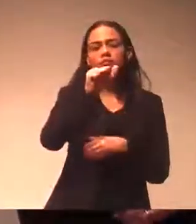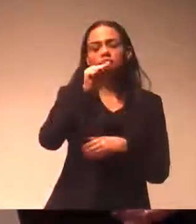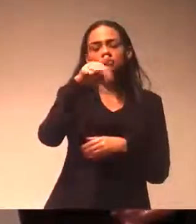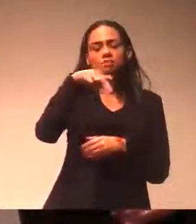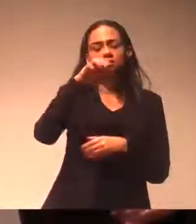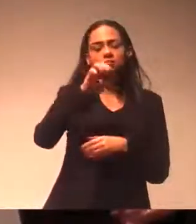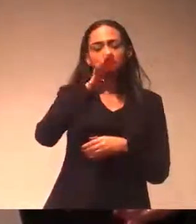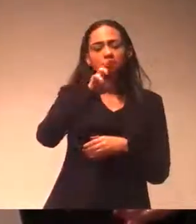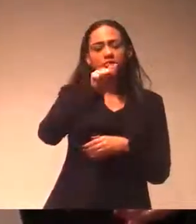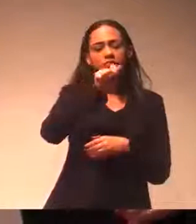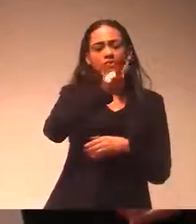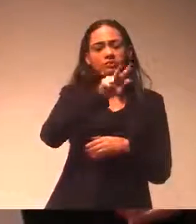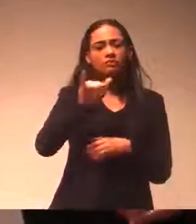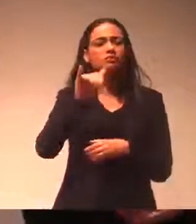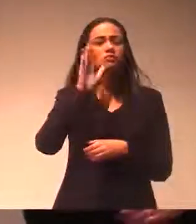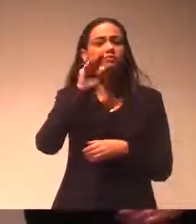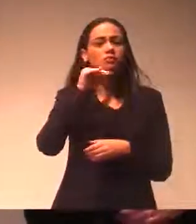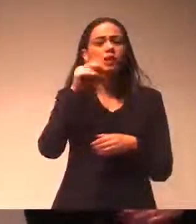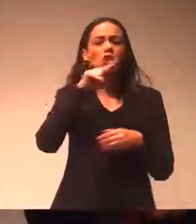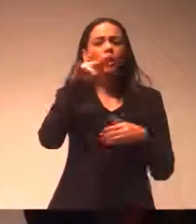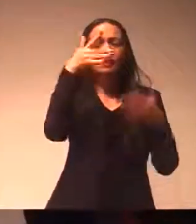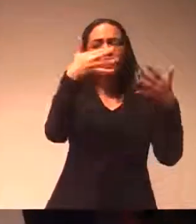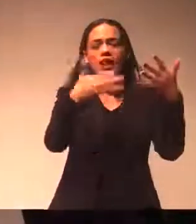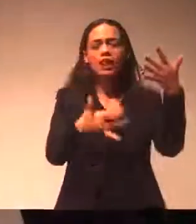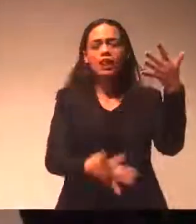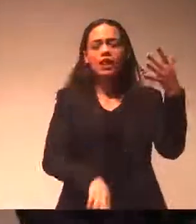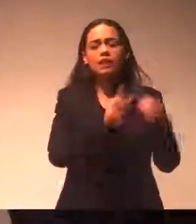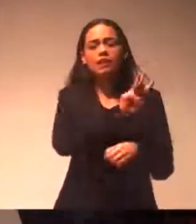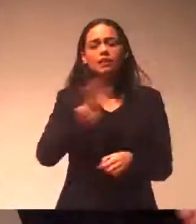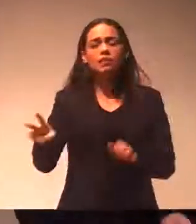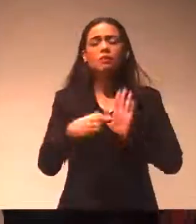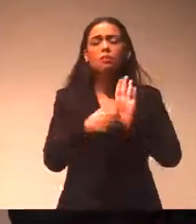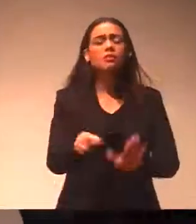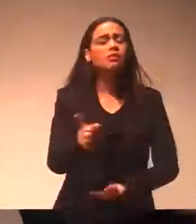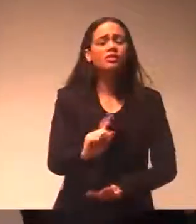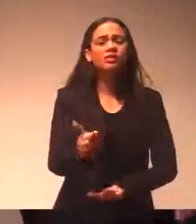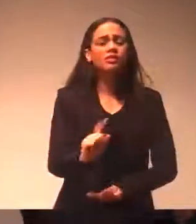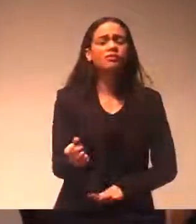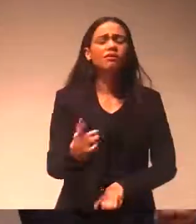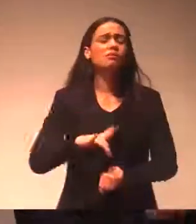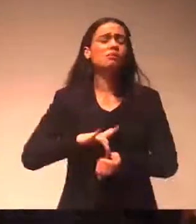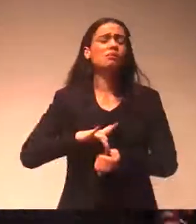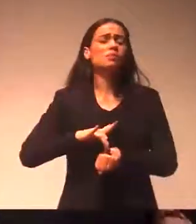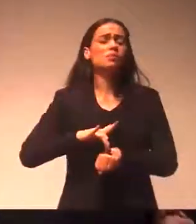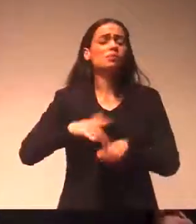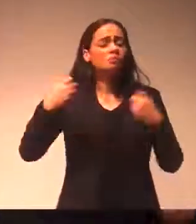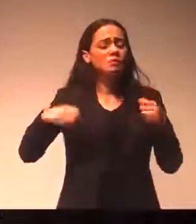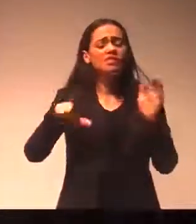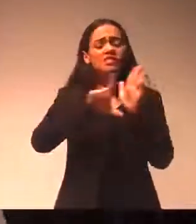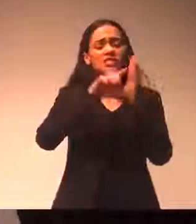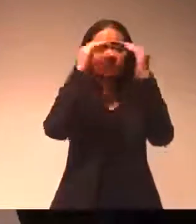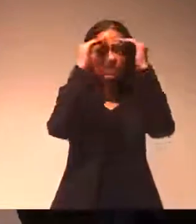site da Sanebave, isso é uma ilegalidade. Tem que cumprir a lei. A autarquia não está acima da lei.